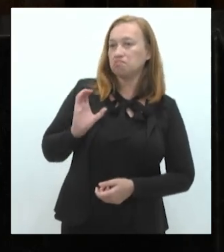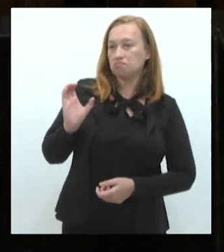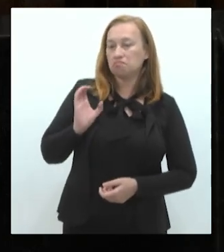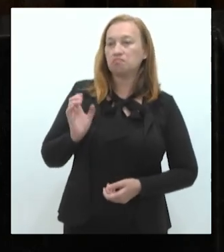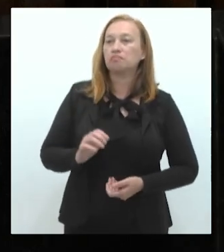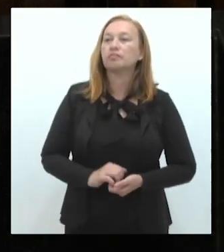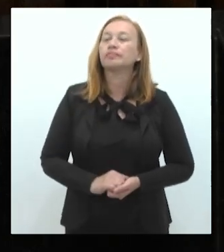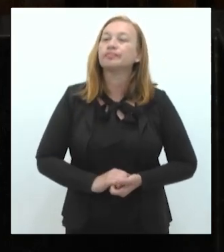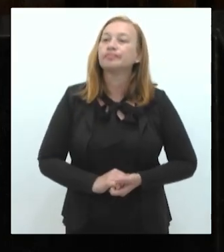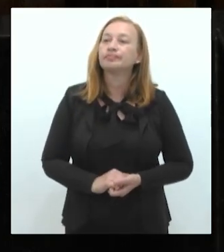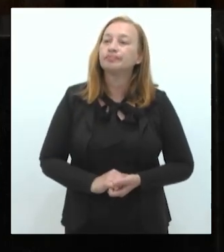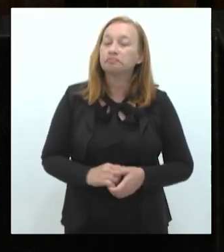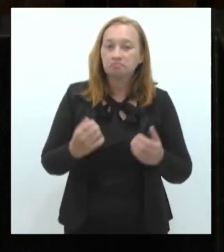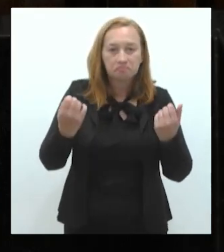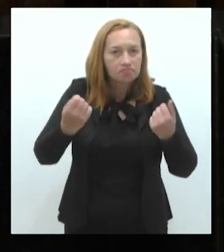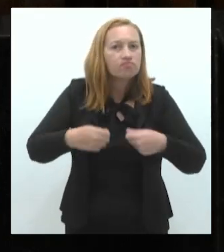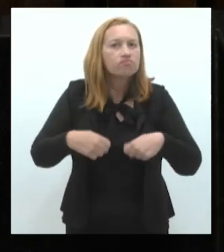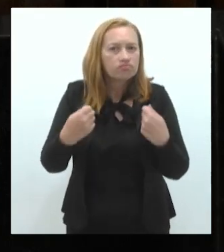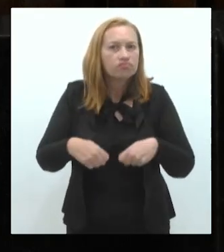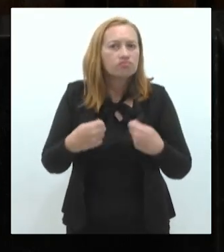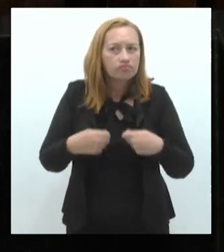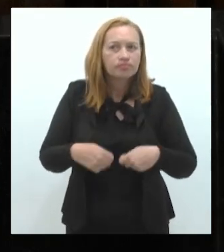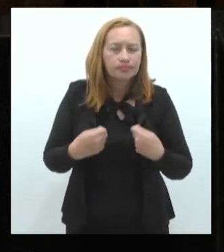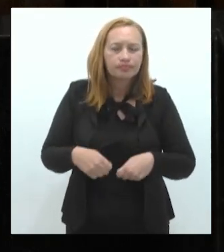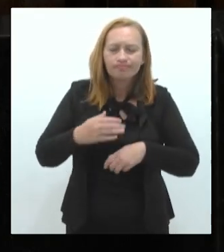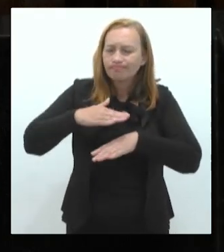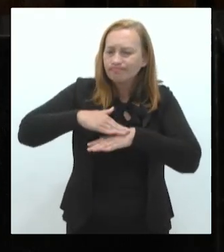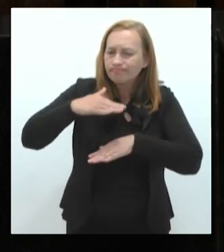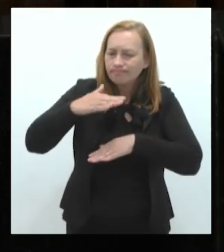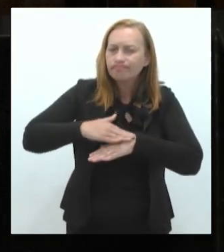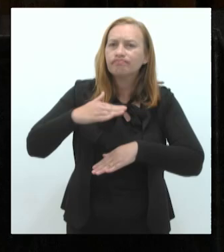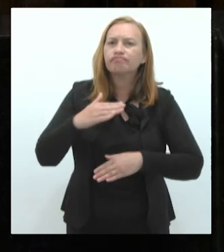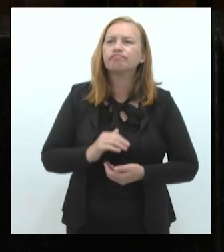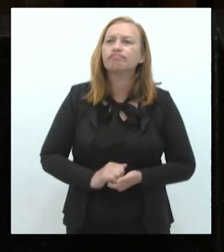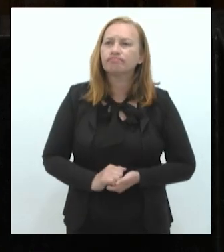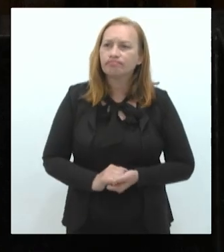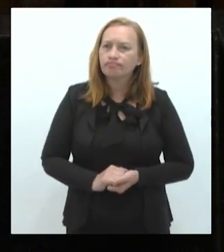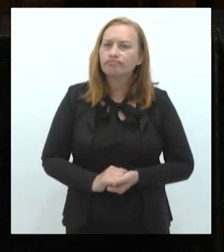ilícito precisa, cada vez mais,